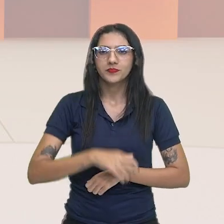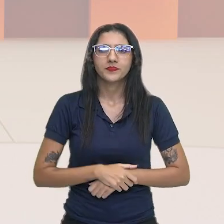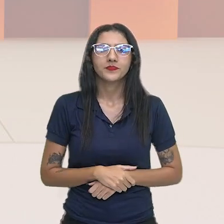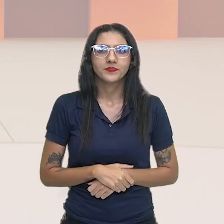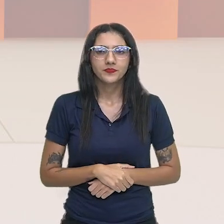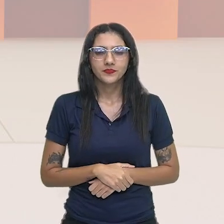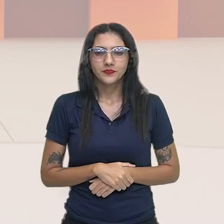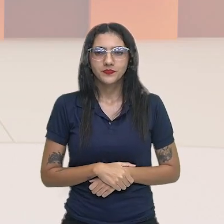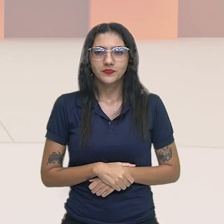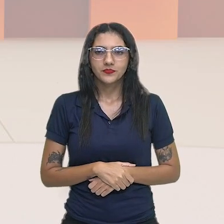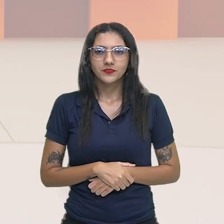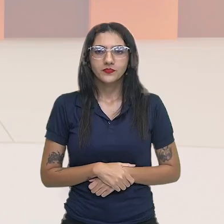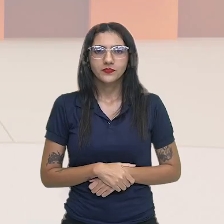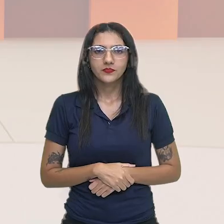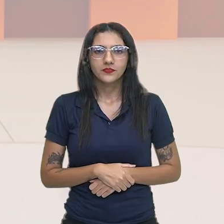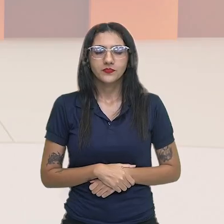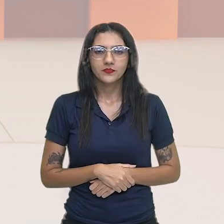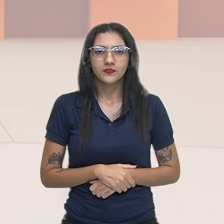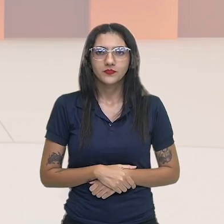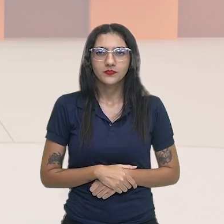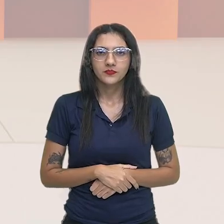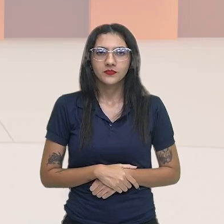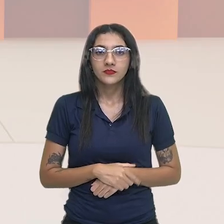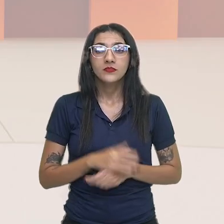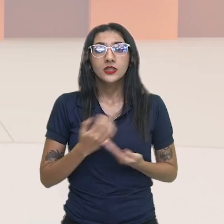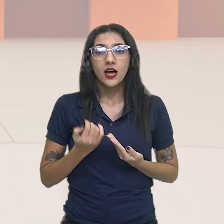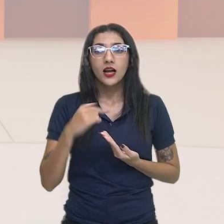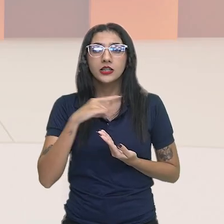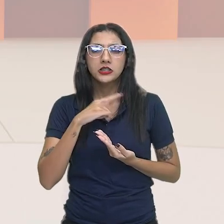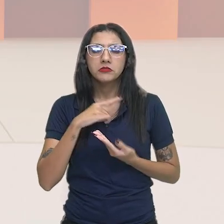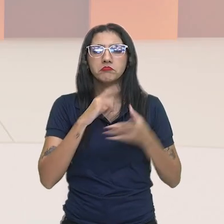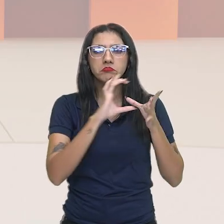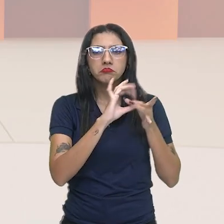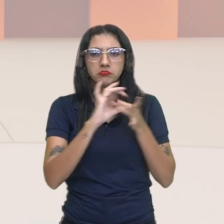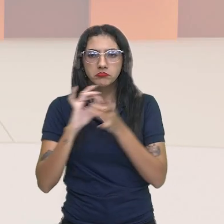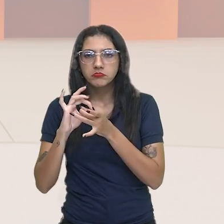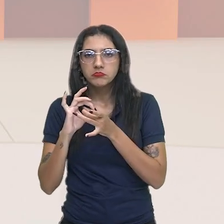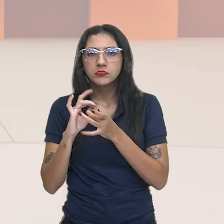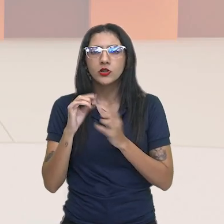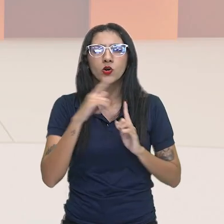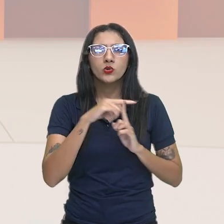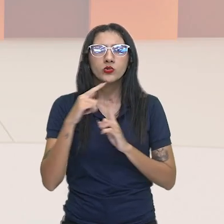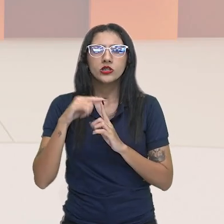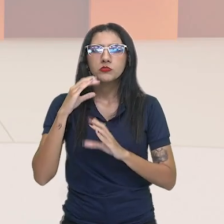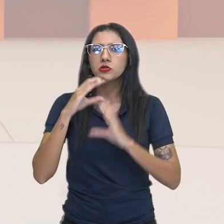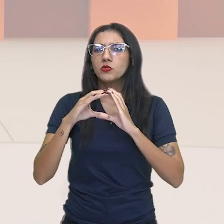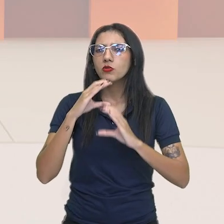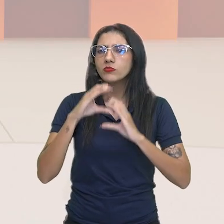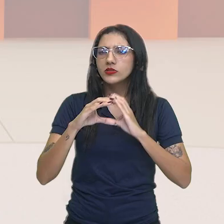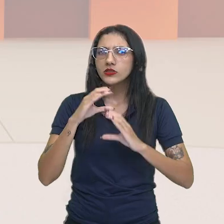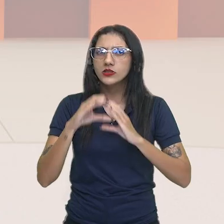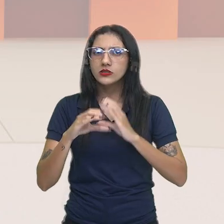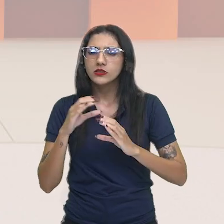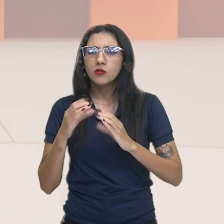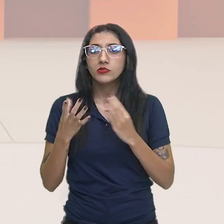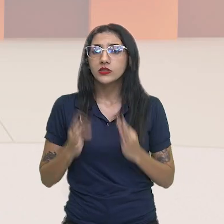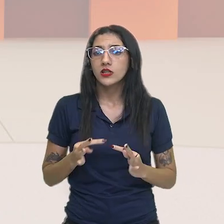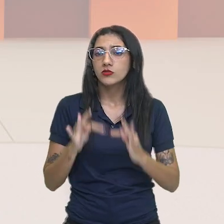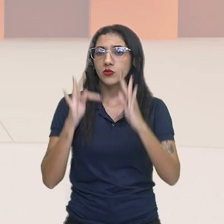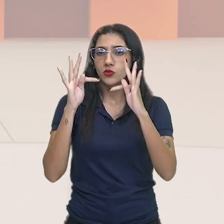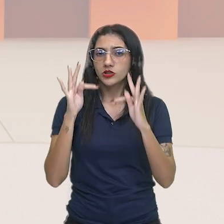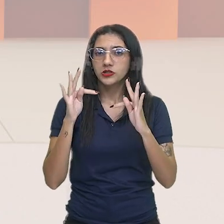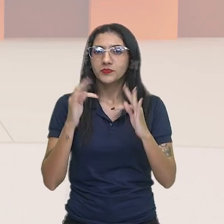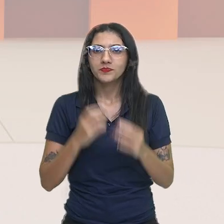Muito bem. E aí, dentro desse processo, nós temos também os chamados meios de comunicação e tecnologia da informação, que